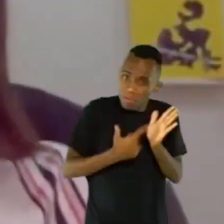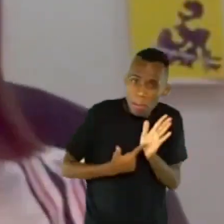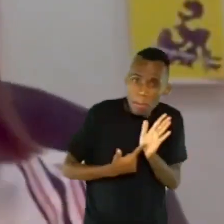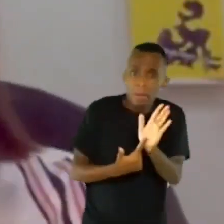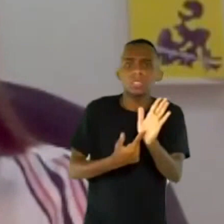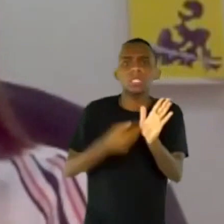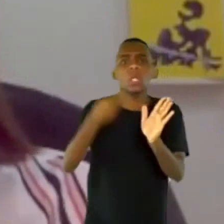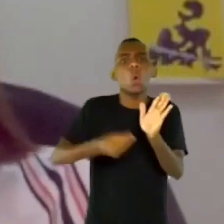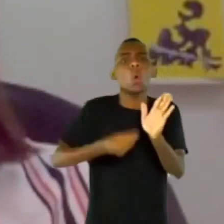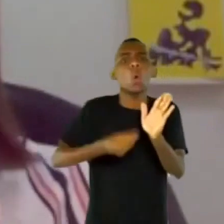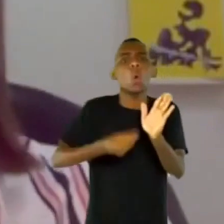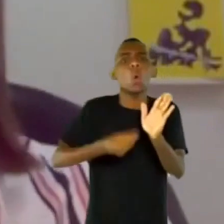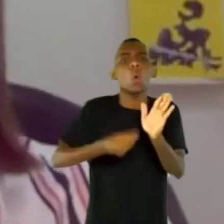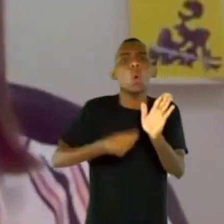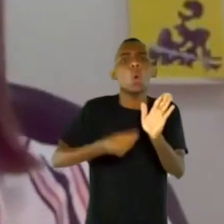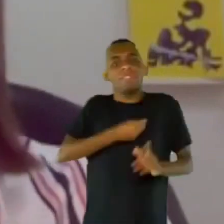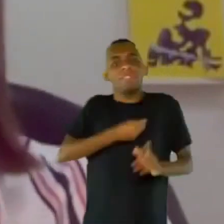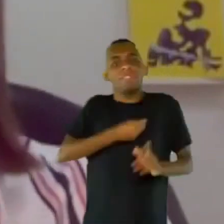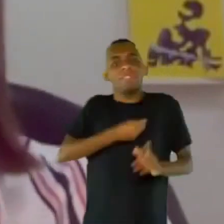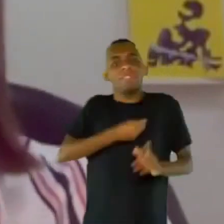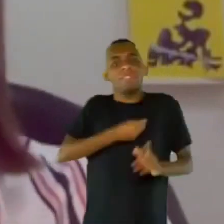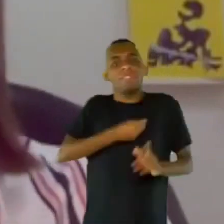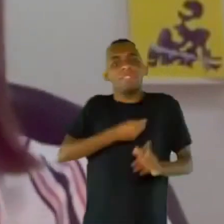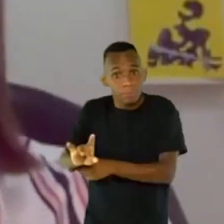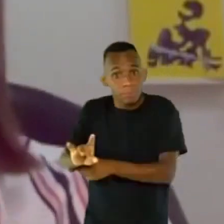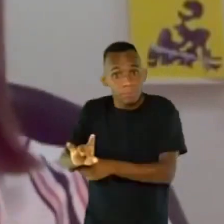situação de rua, né? E